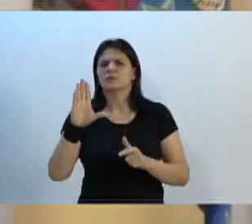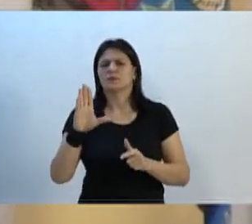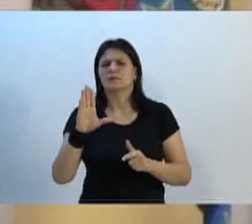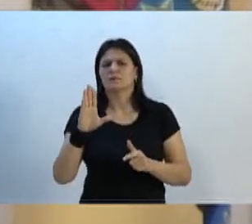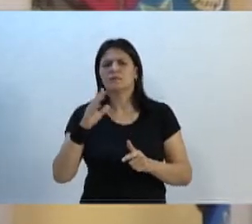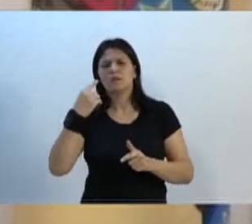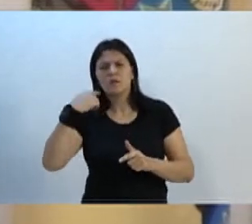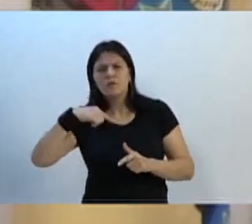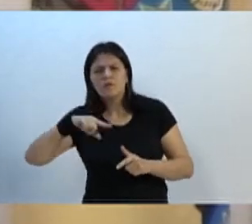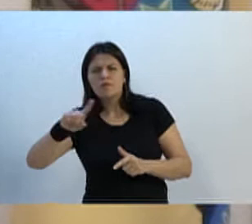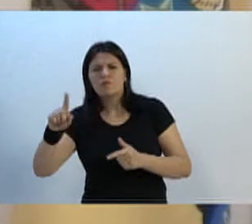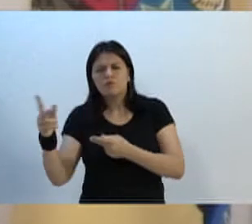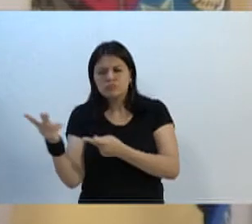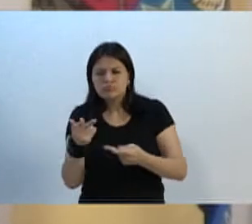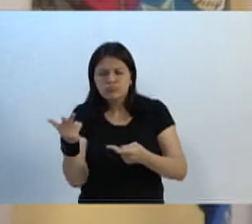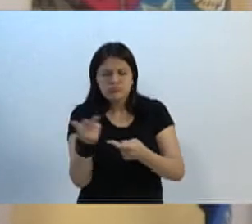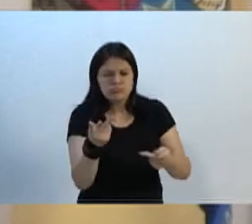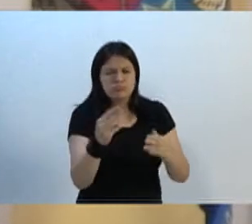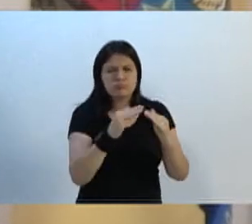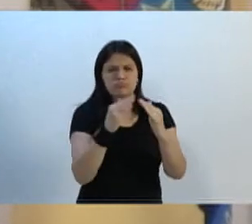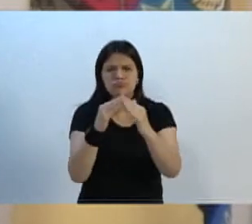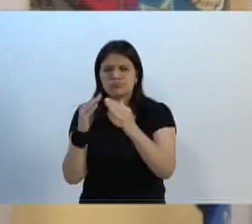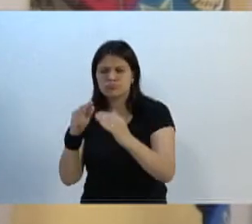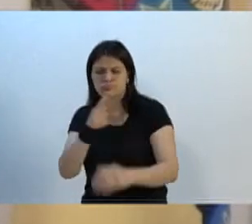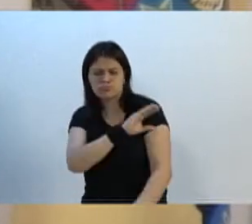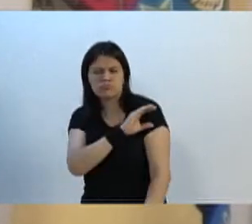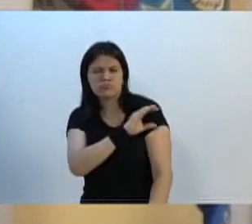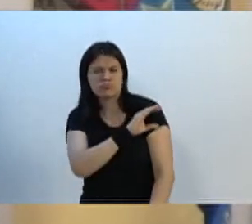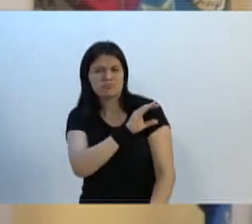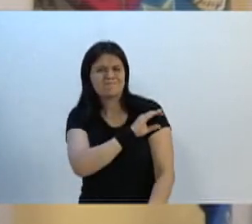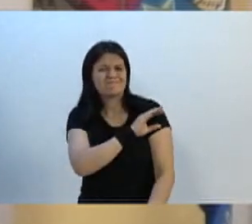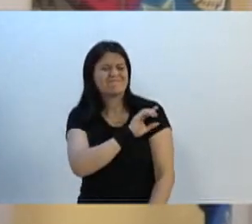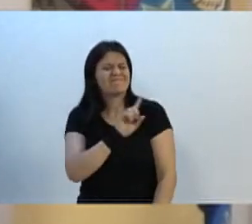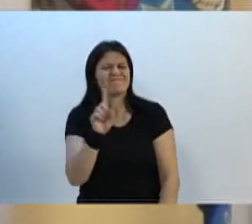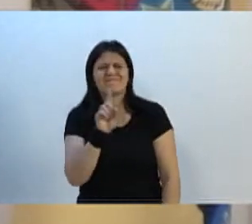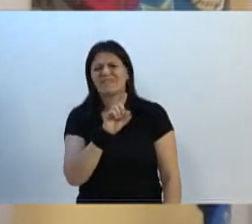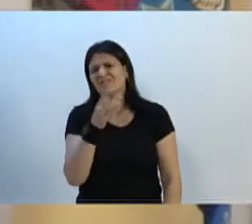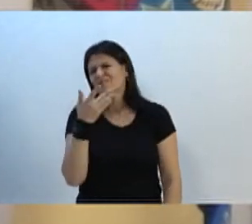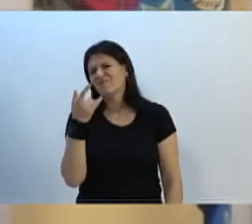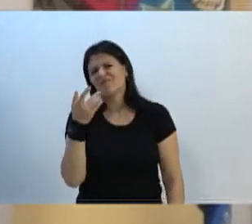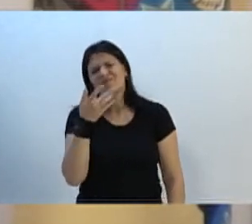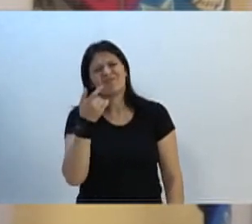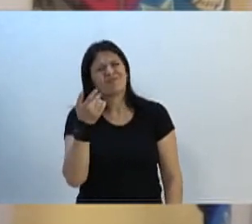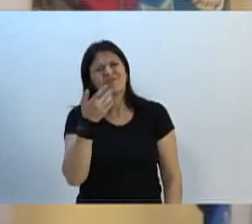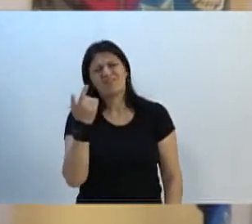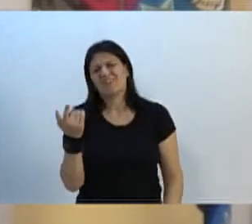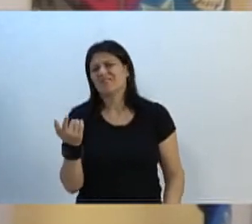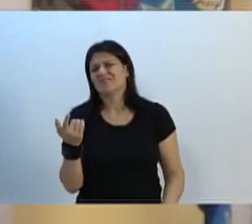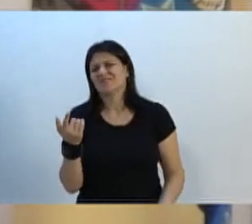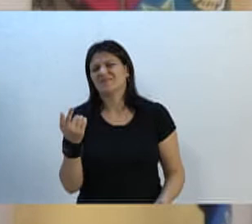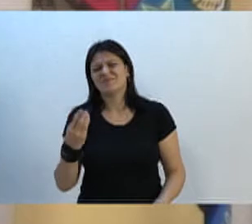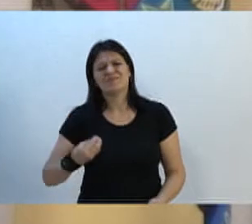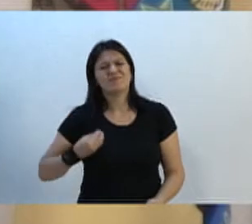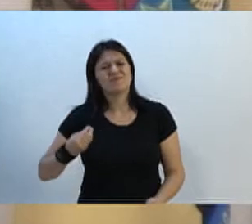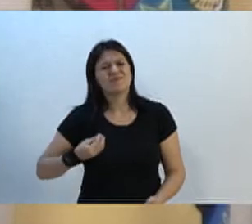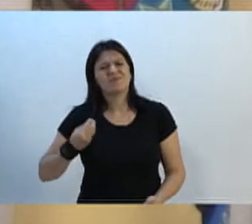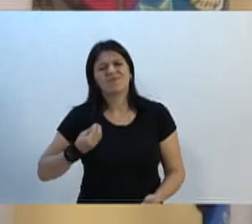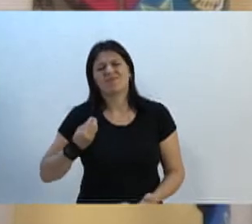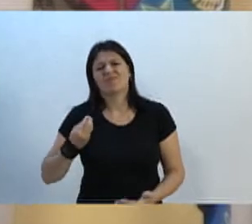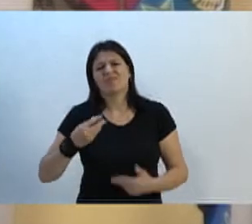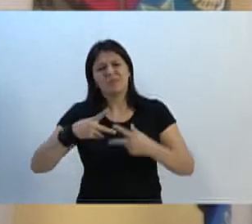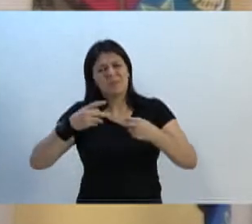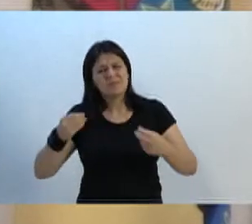visitar vários educandários vários seis e não é fácil você conviver com certas coisas dentro de Blumenau